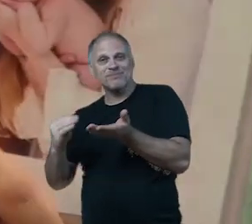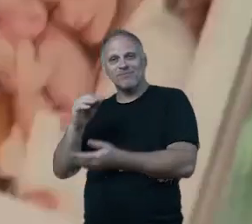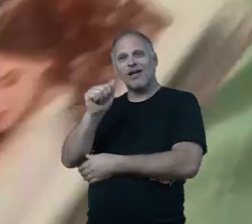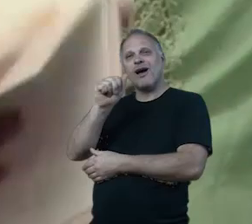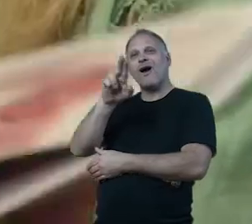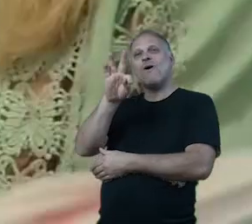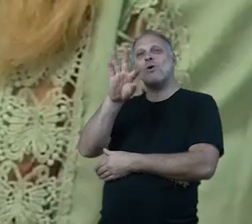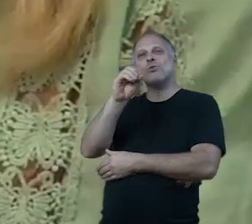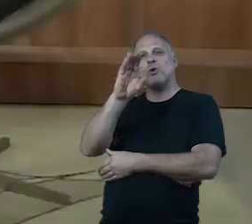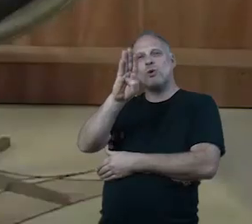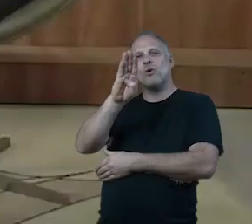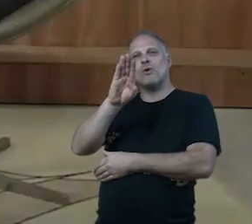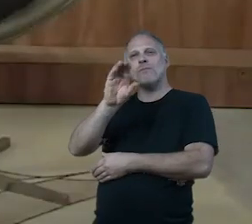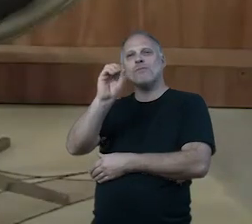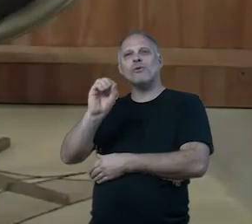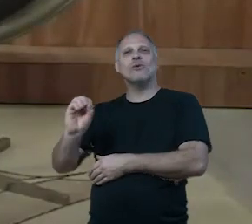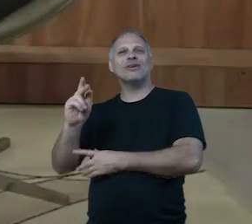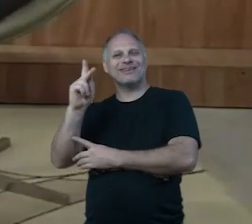Foto book.